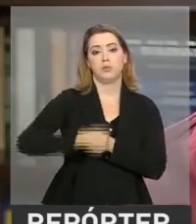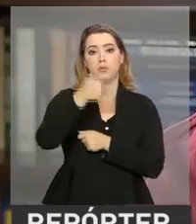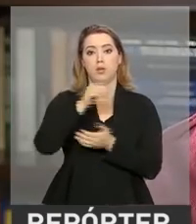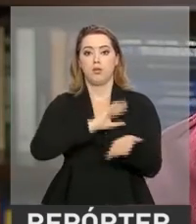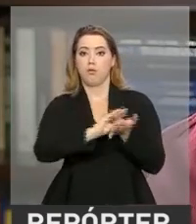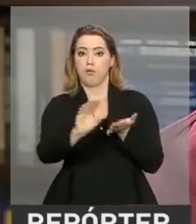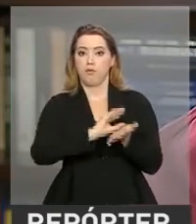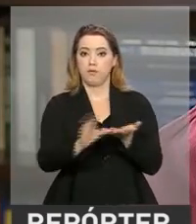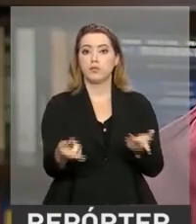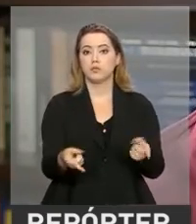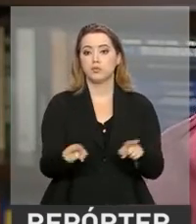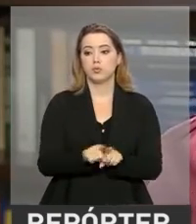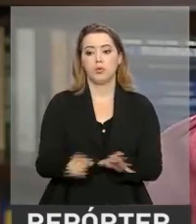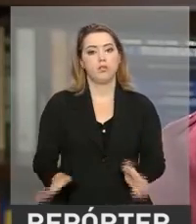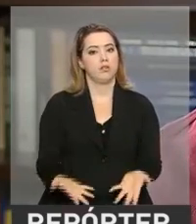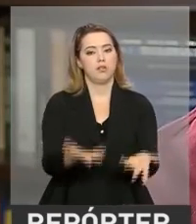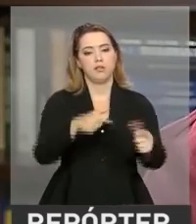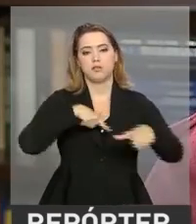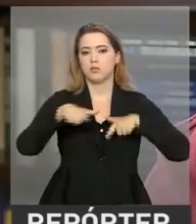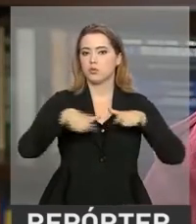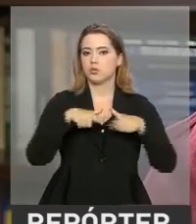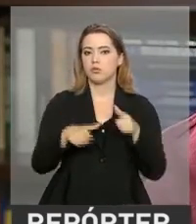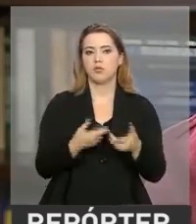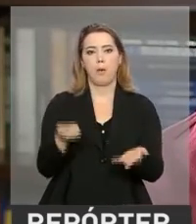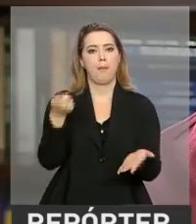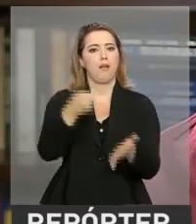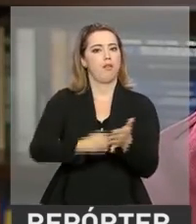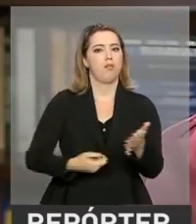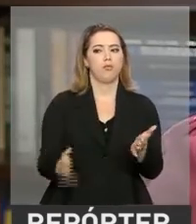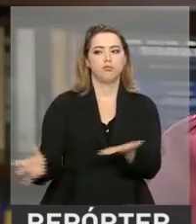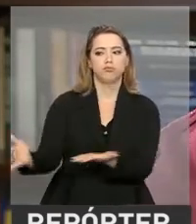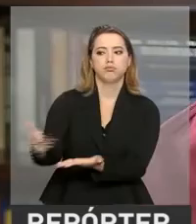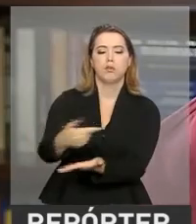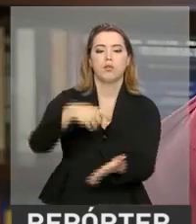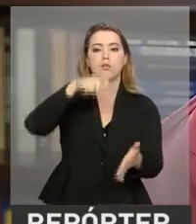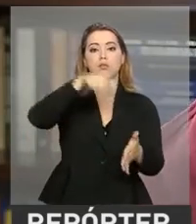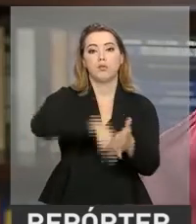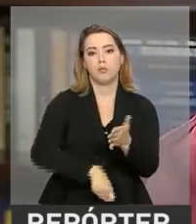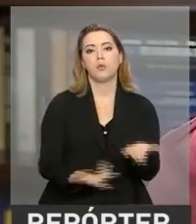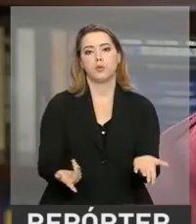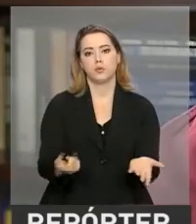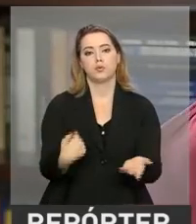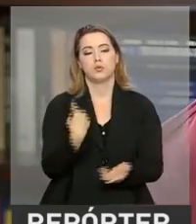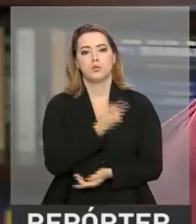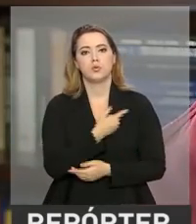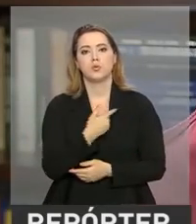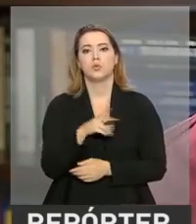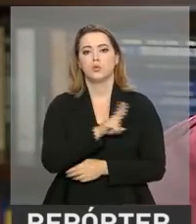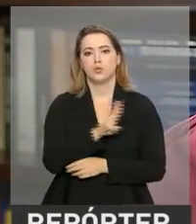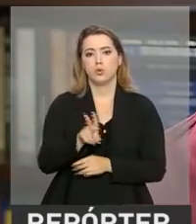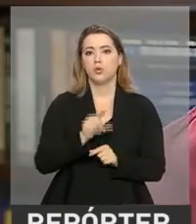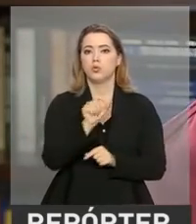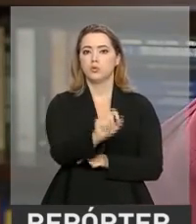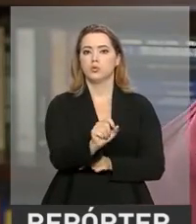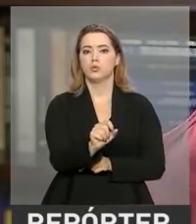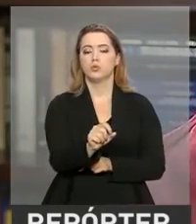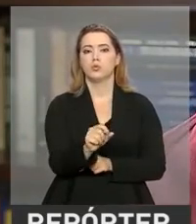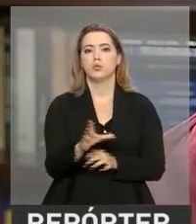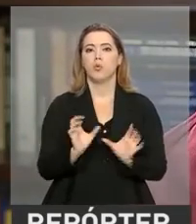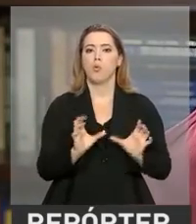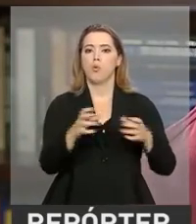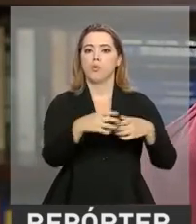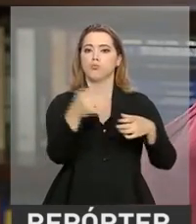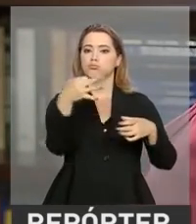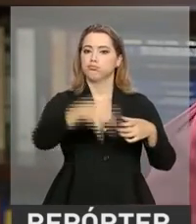investimentos, maior criação de empregos, recolhimento de tributos e assim por diante. É o que nós chamamos daquilo que nós chamamos de um